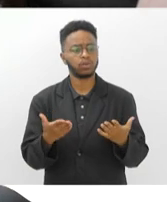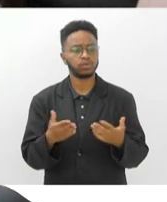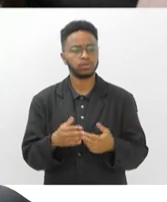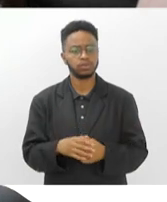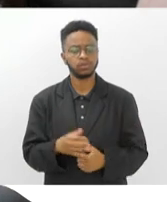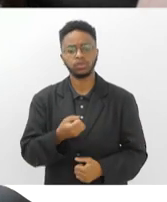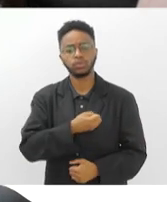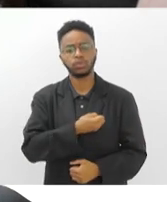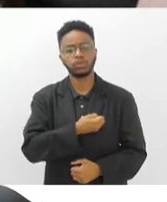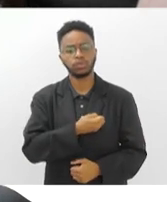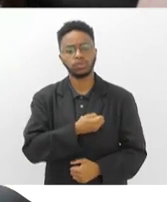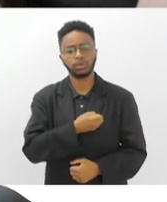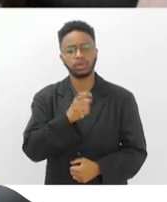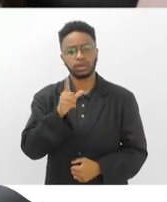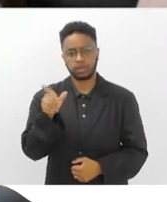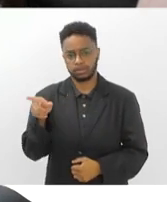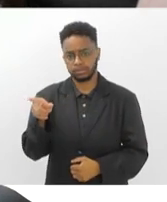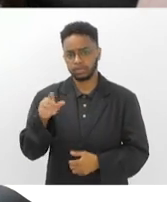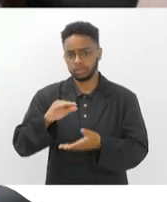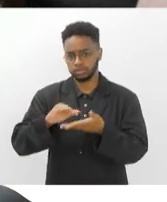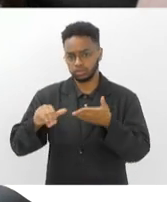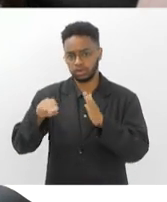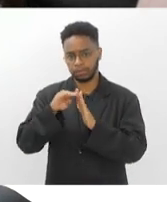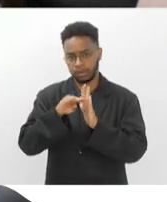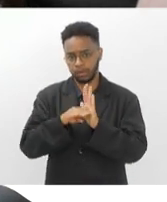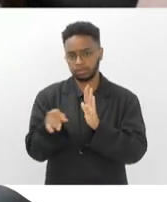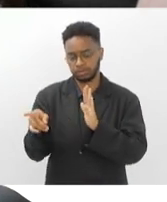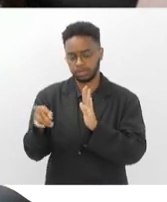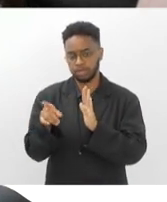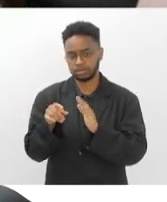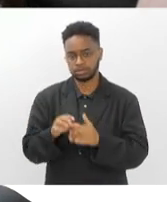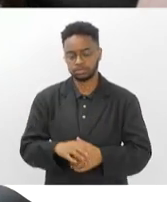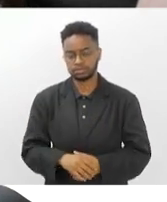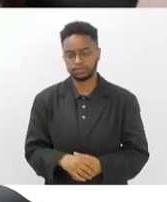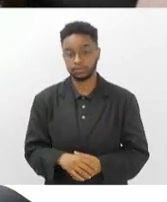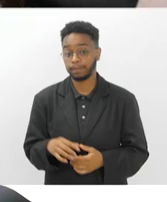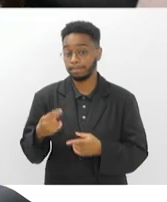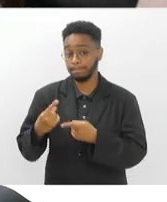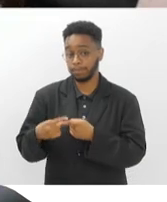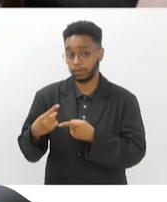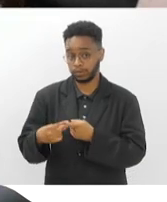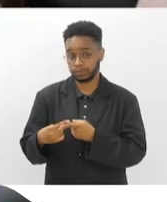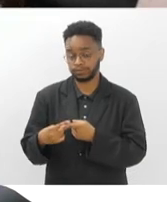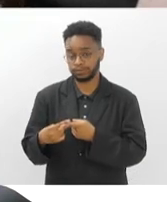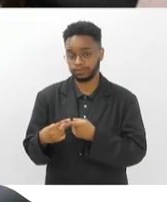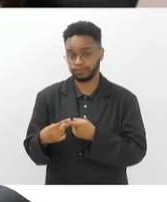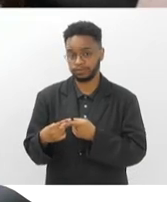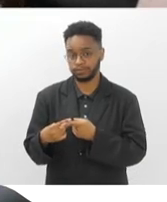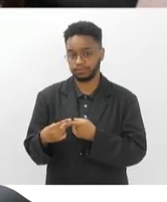número, o item esse 4? Esse está sendo retirado de pauta. Retirado de pauta, ok. Por quê?